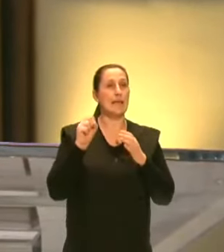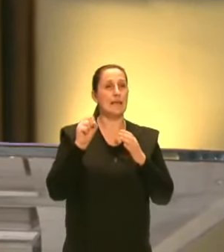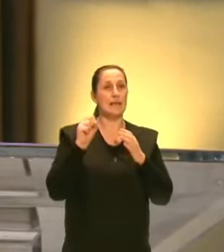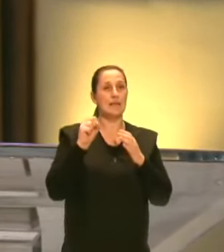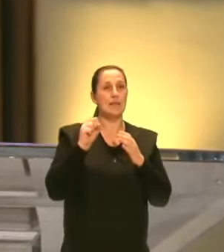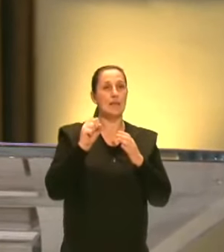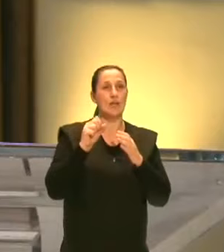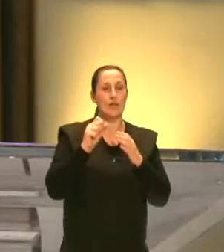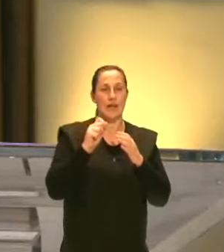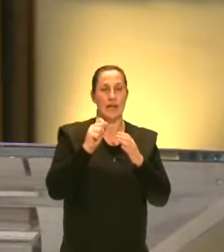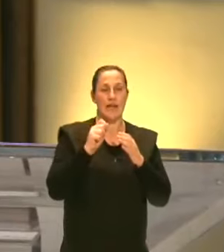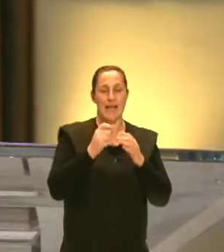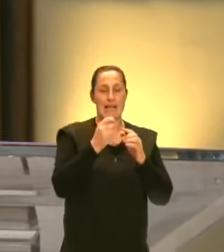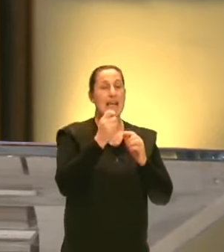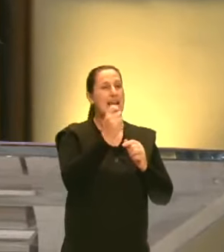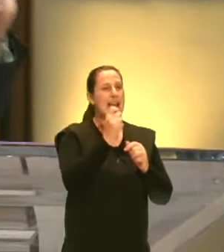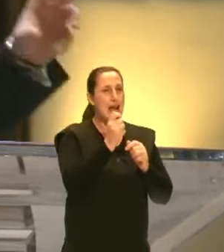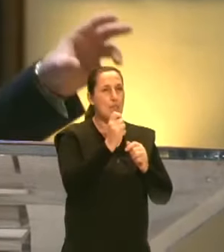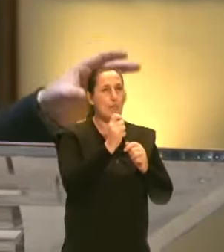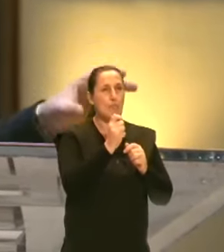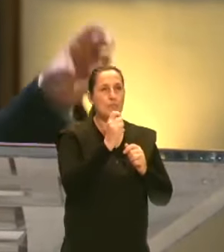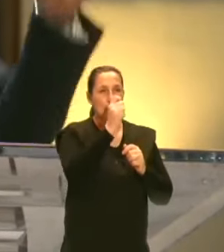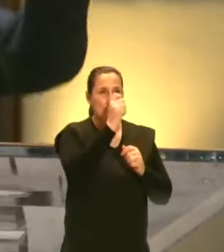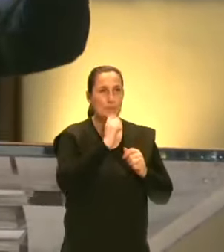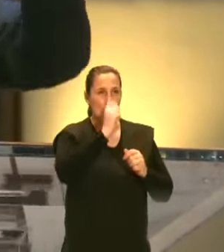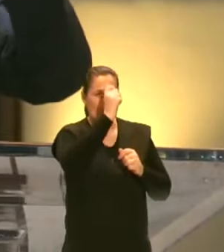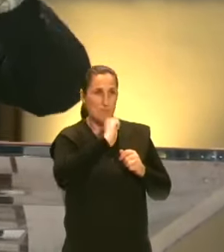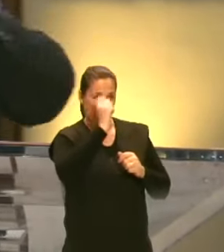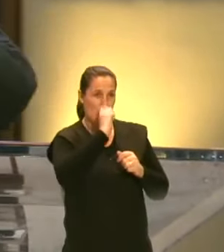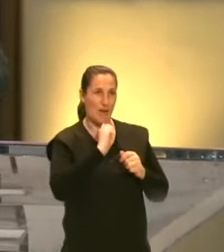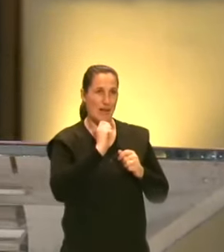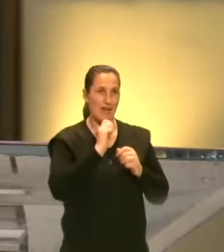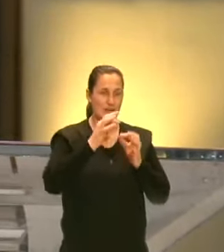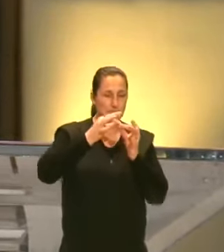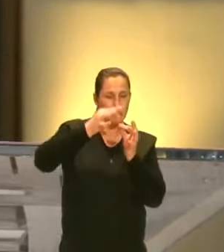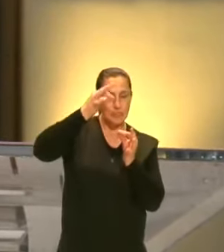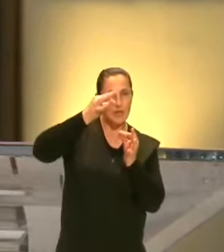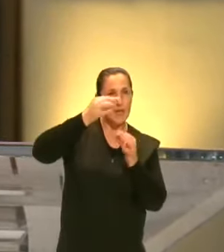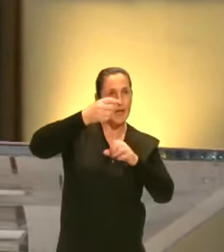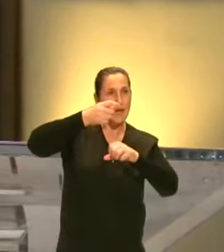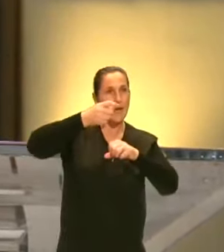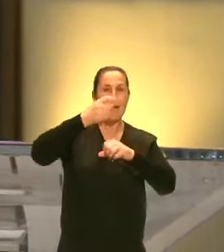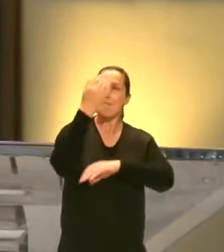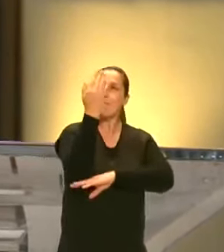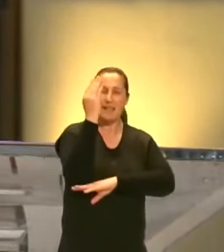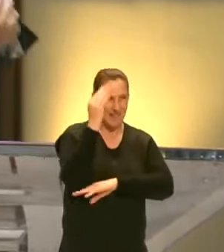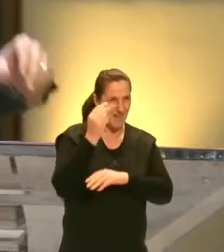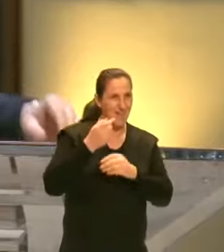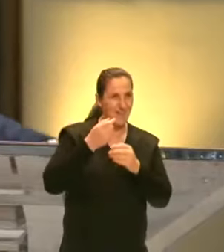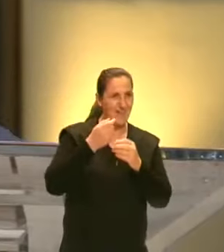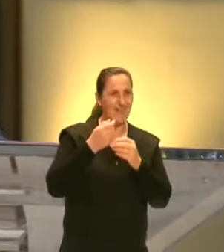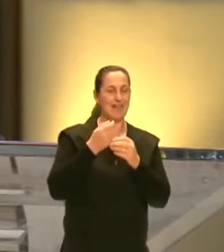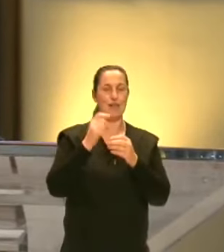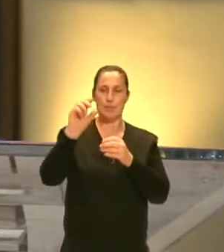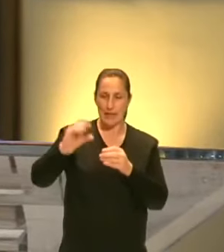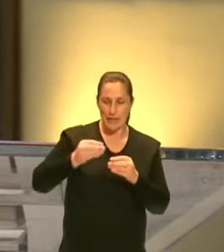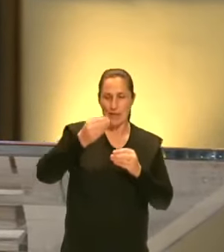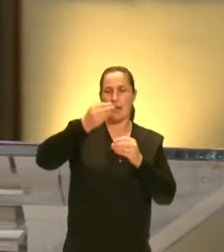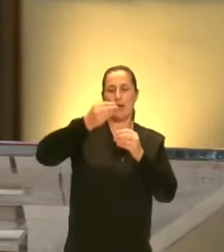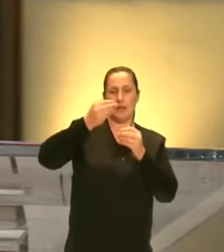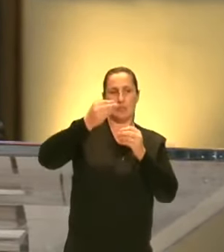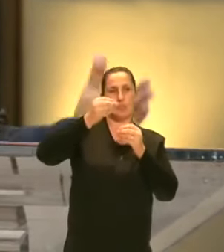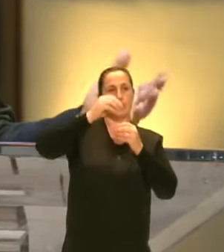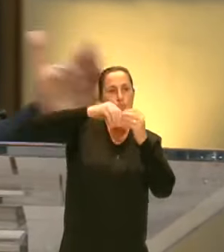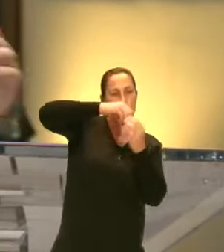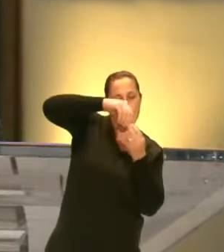suporte do celular. Então eu colocava o celular, ajeitava, ligava o holofote. E gente, era dentro de casa o culto. E